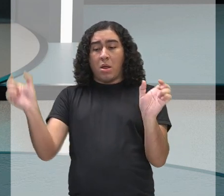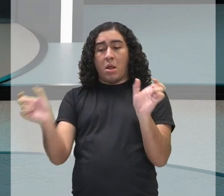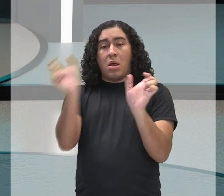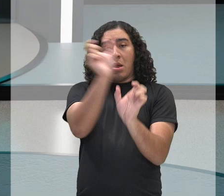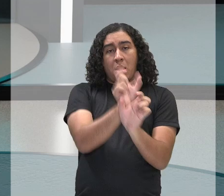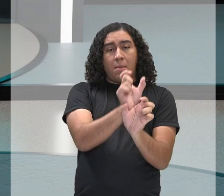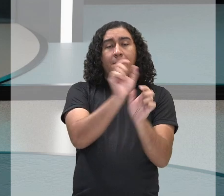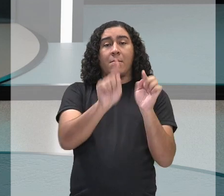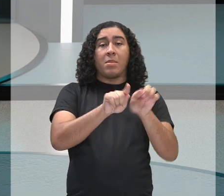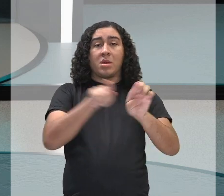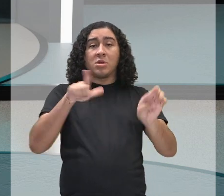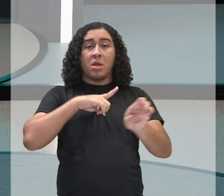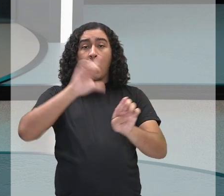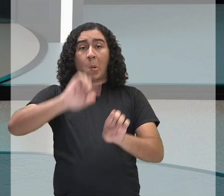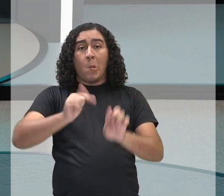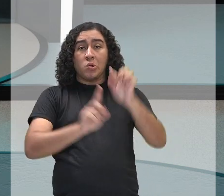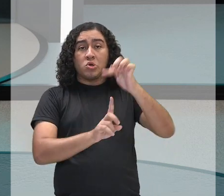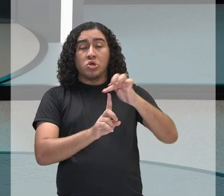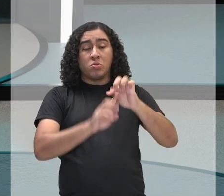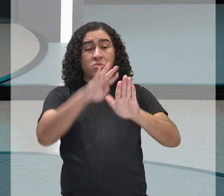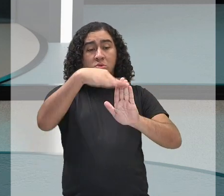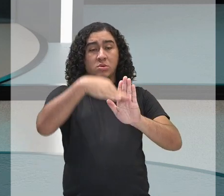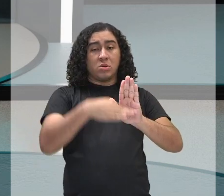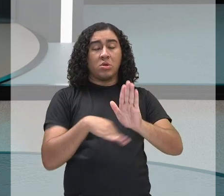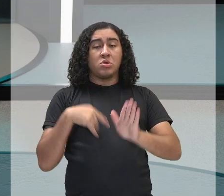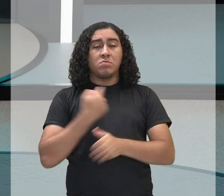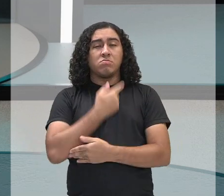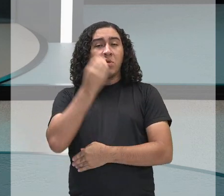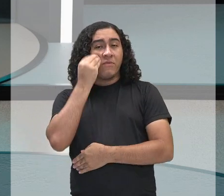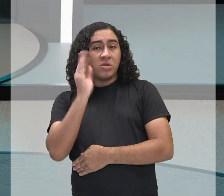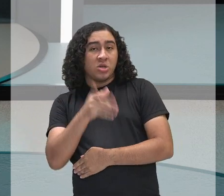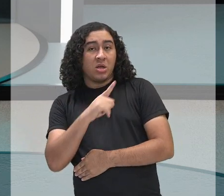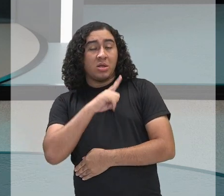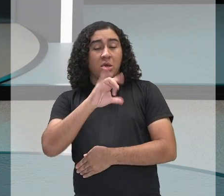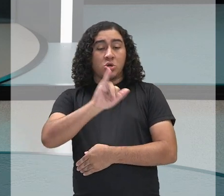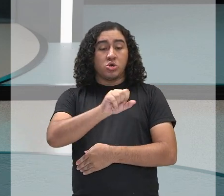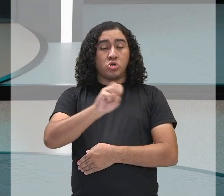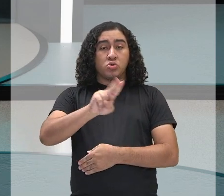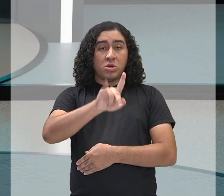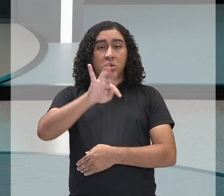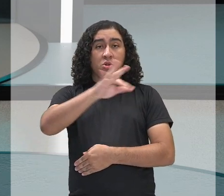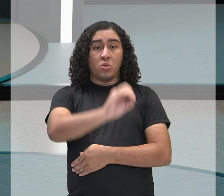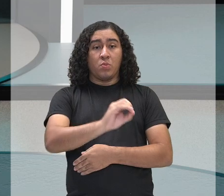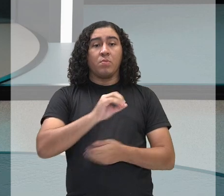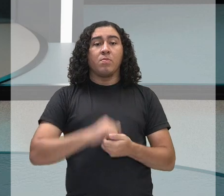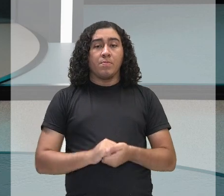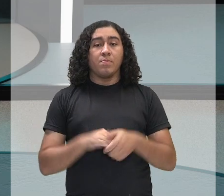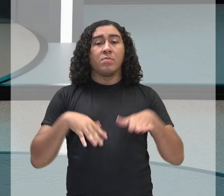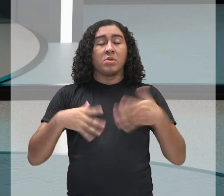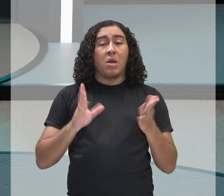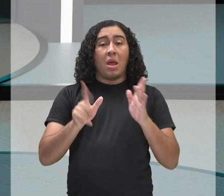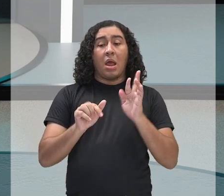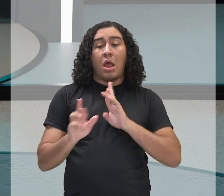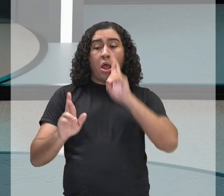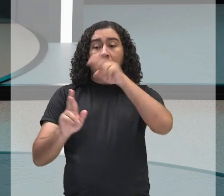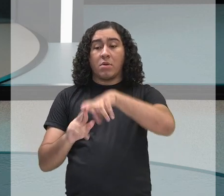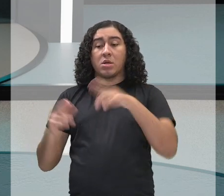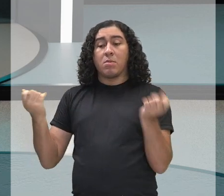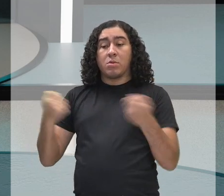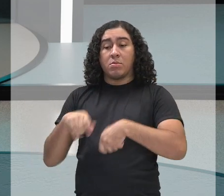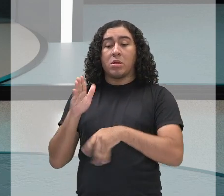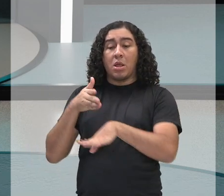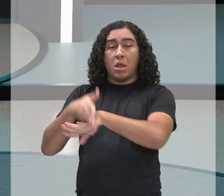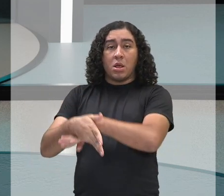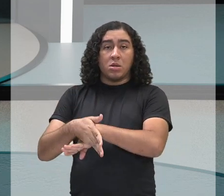uma outra classificação. No que nós vimos até agora, ele funcionando como sujeito, ou seja, o alvo, né, de quem eu falo, daquilo que eu falo dentro